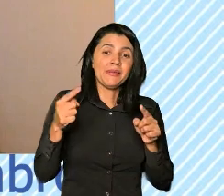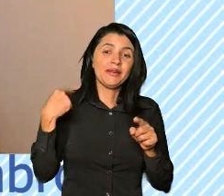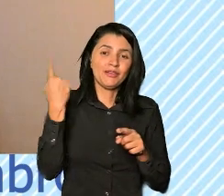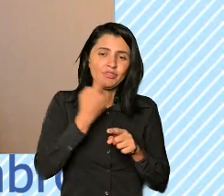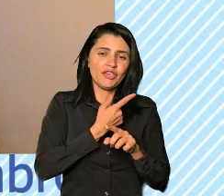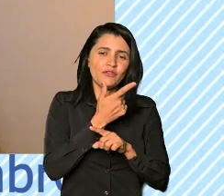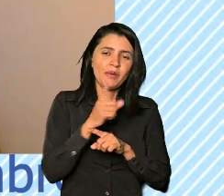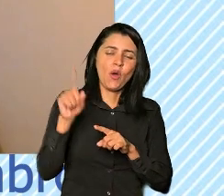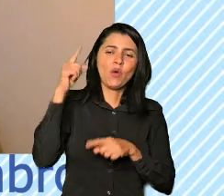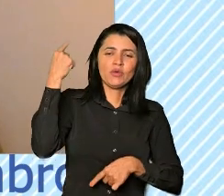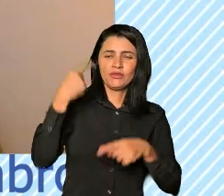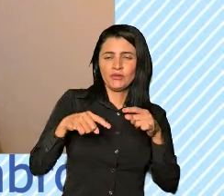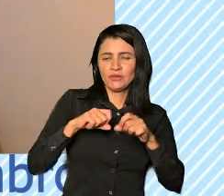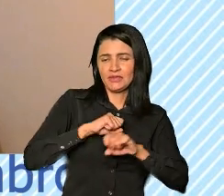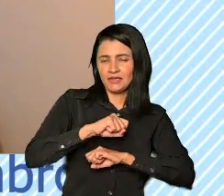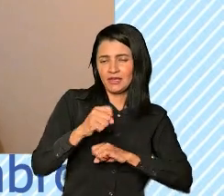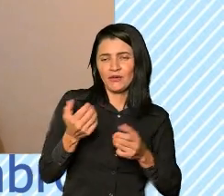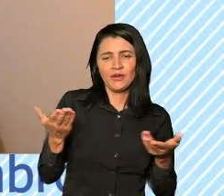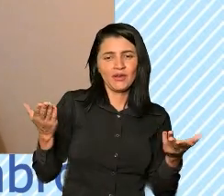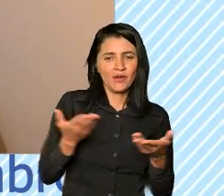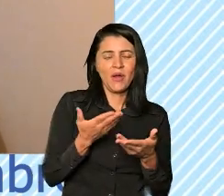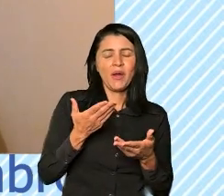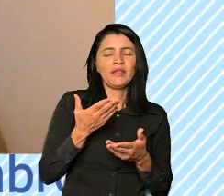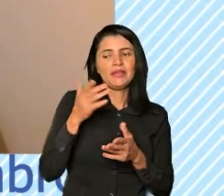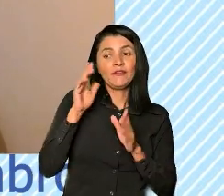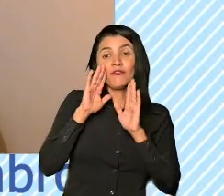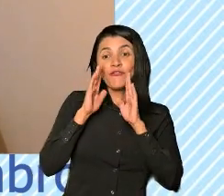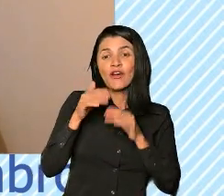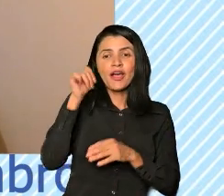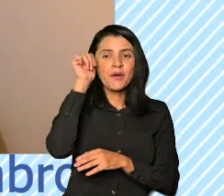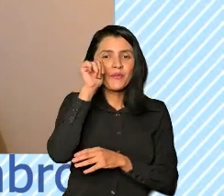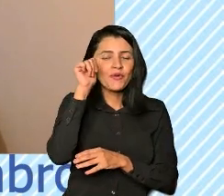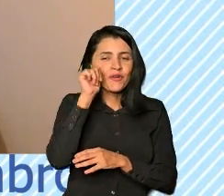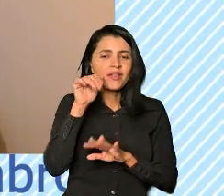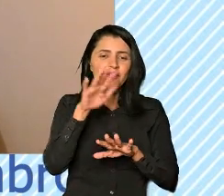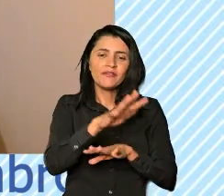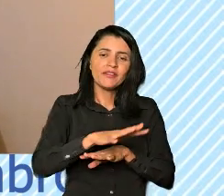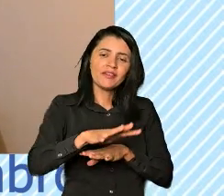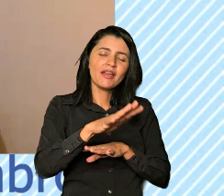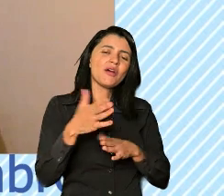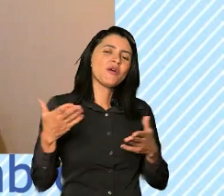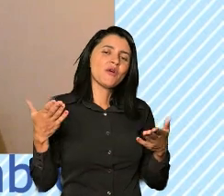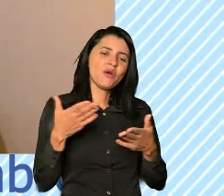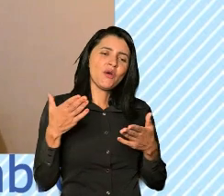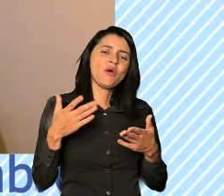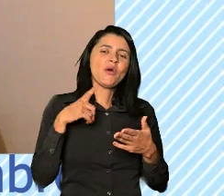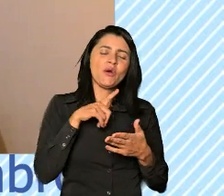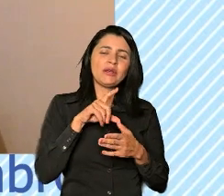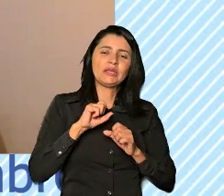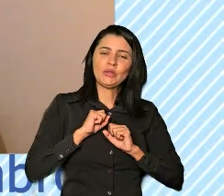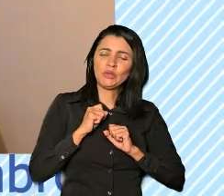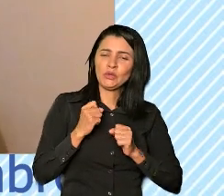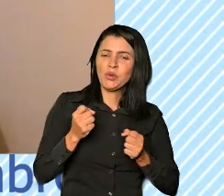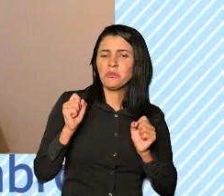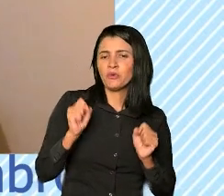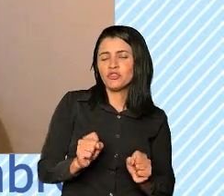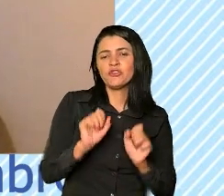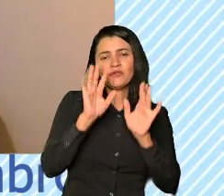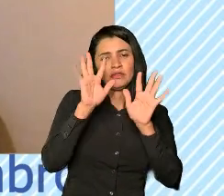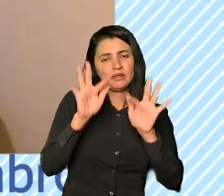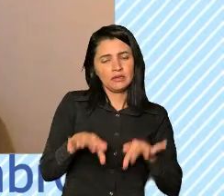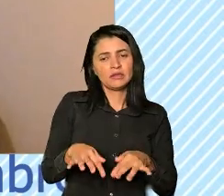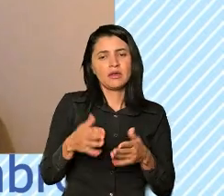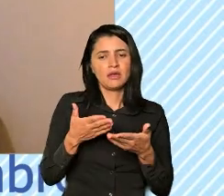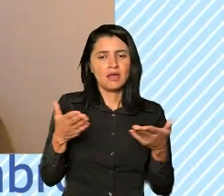para outra discussão, nós vamos esquecer as mulheres, vamos ficar na Zuzu Ângel que lutou. Eu acho que a gente podia encerrar,